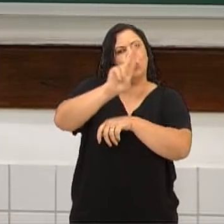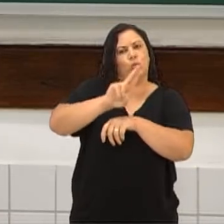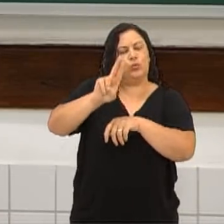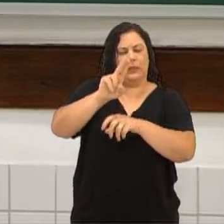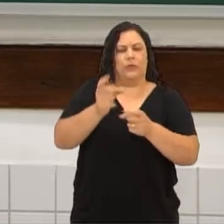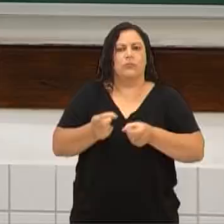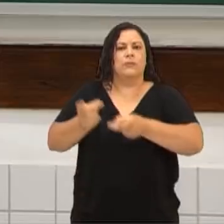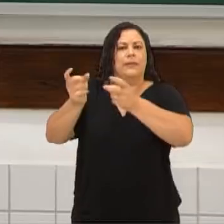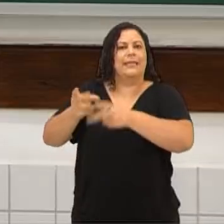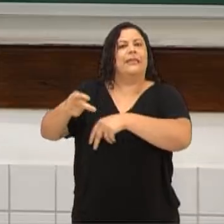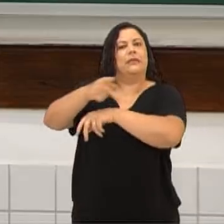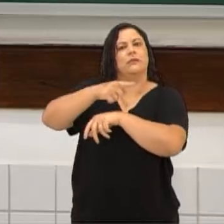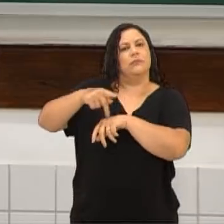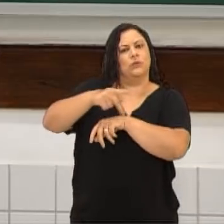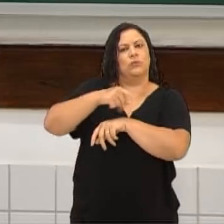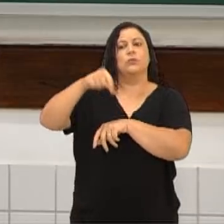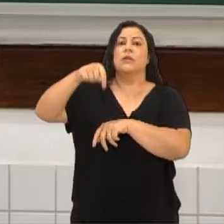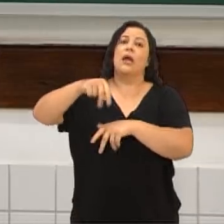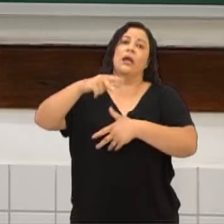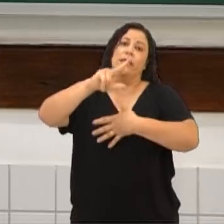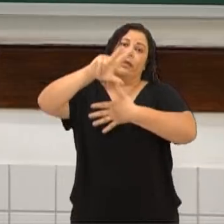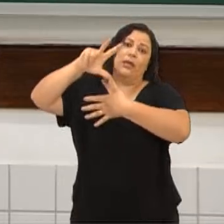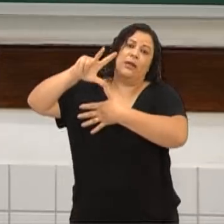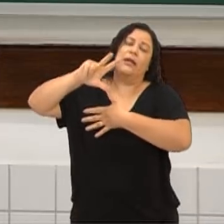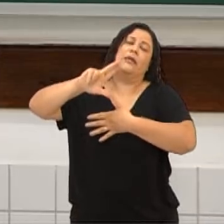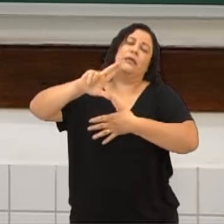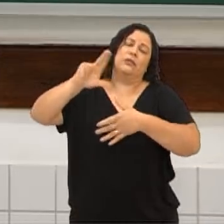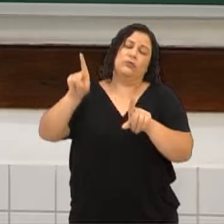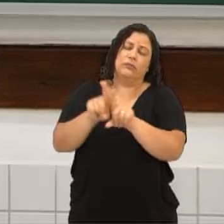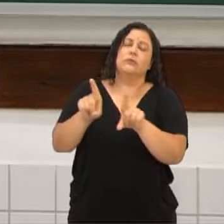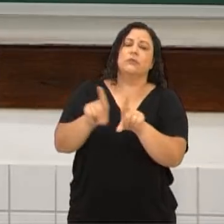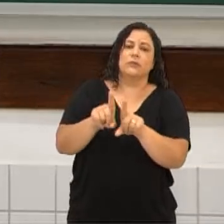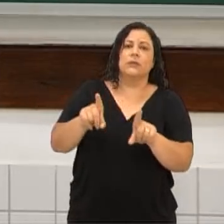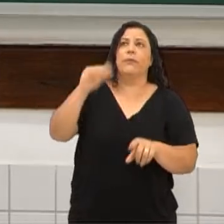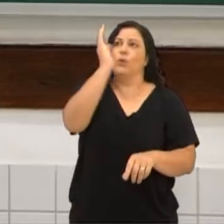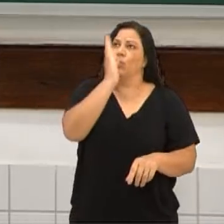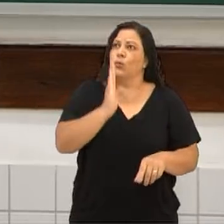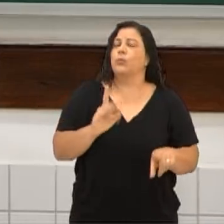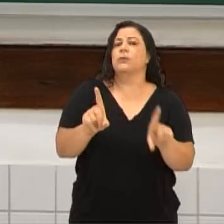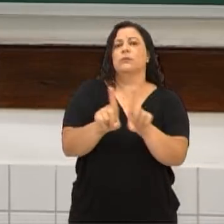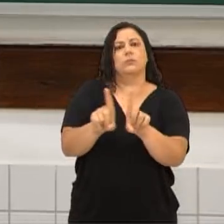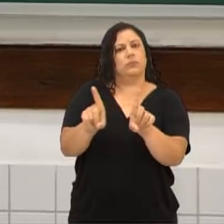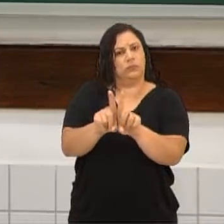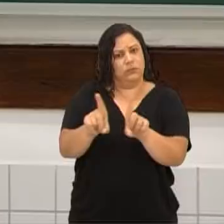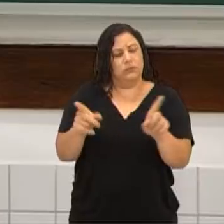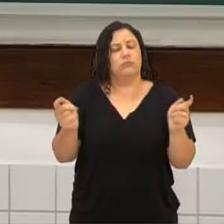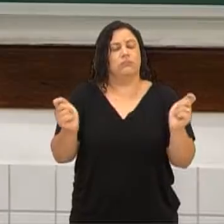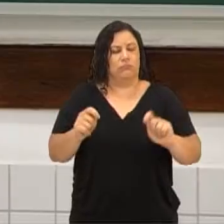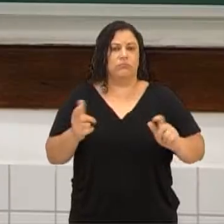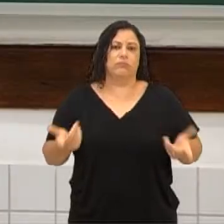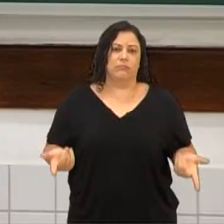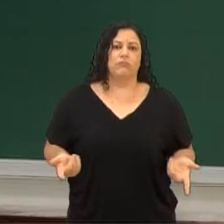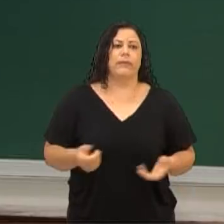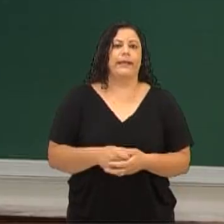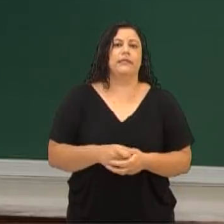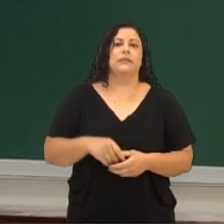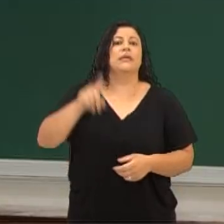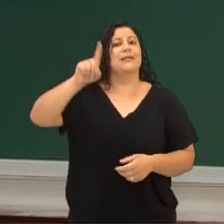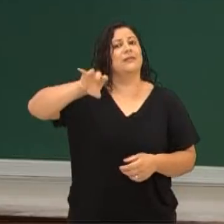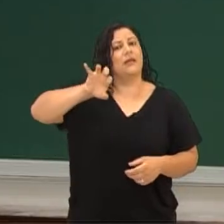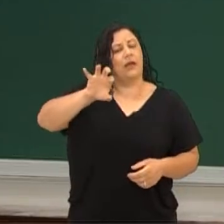América Latina também temos esse caso, o Brasil também está aí nessa situação